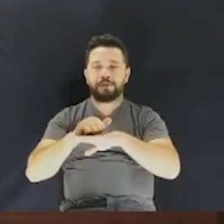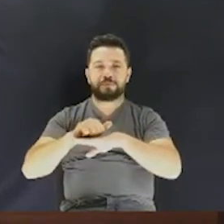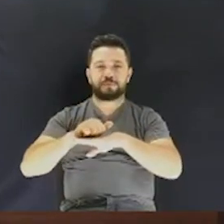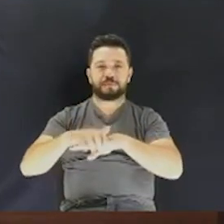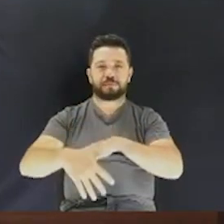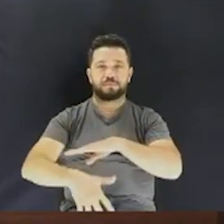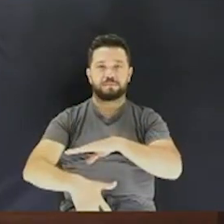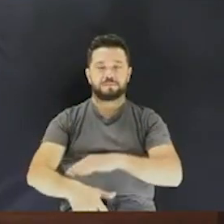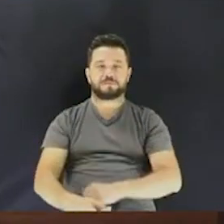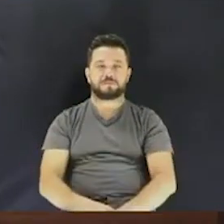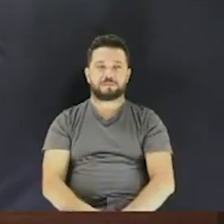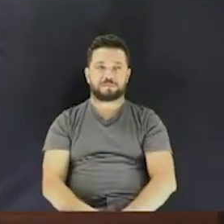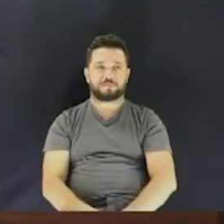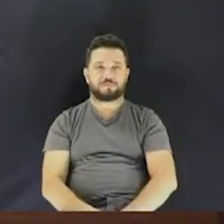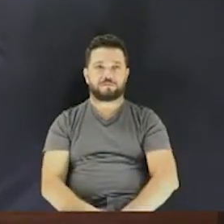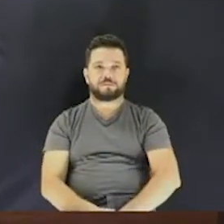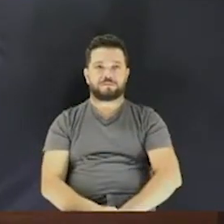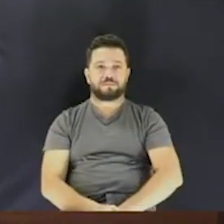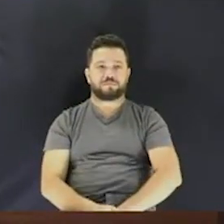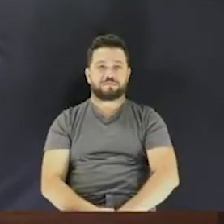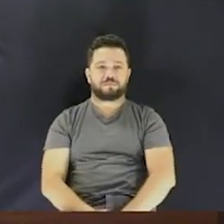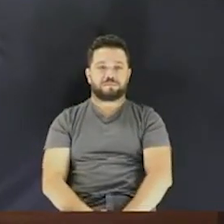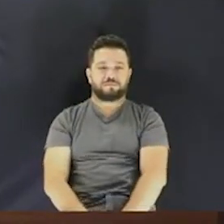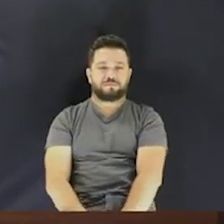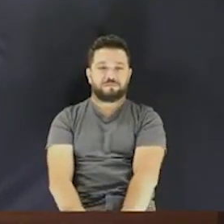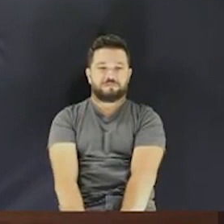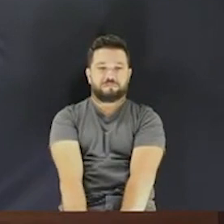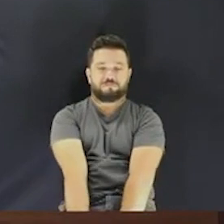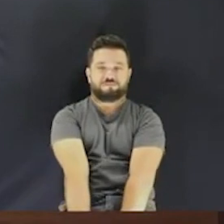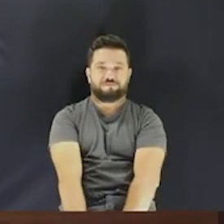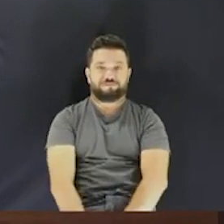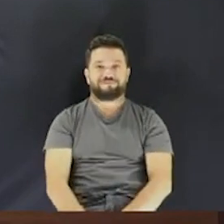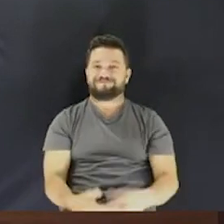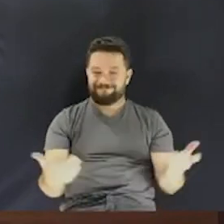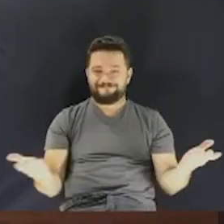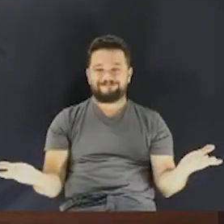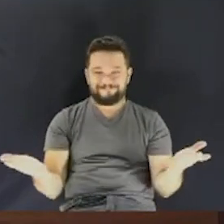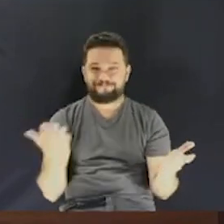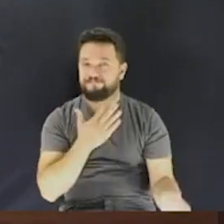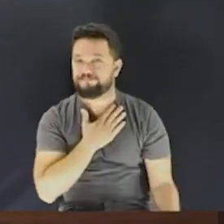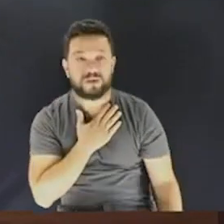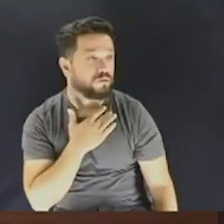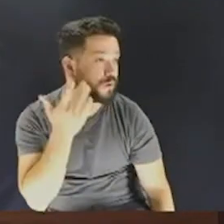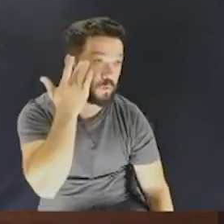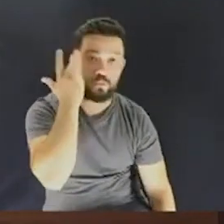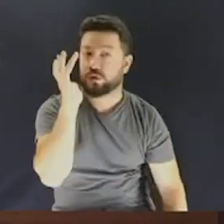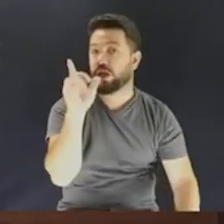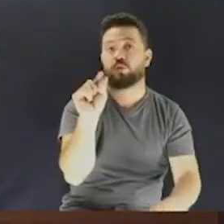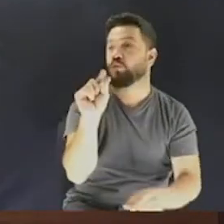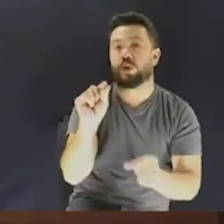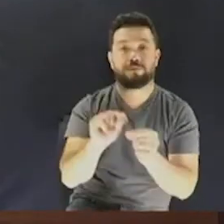Presidente eu eu venho trazer a plenário essa situação porque eu não sei mais o que fazer já